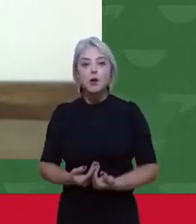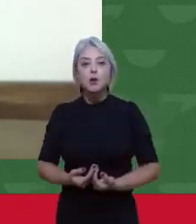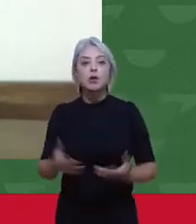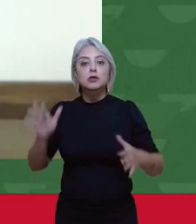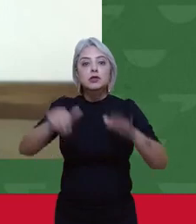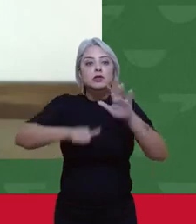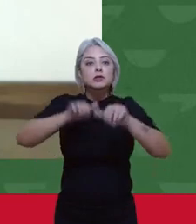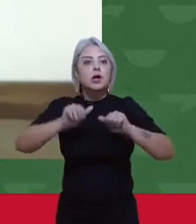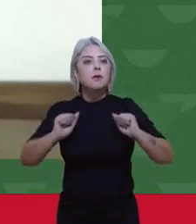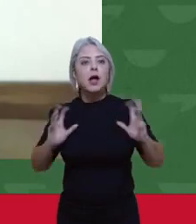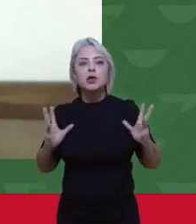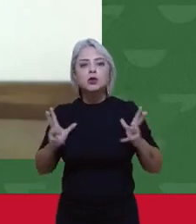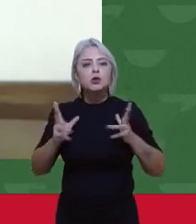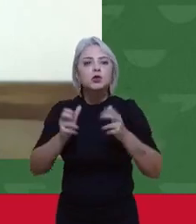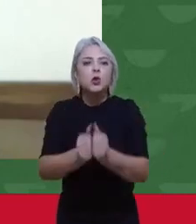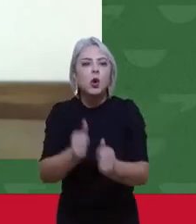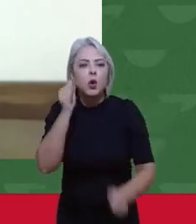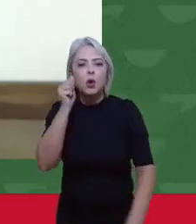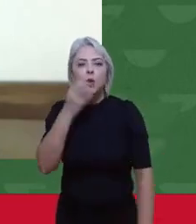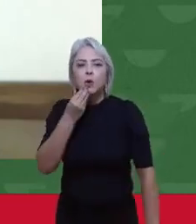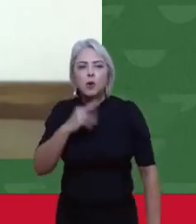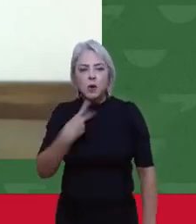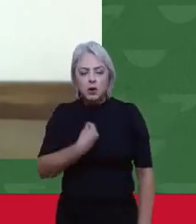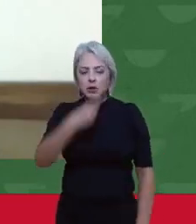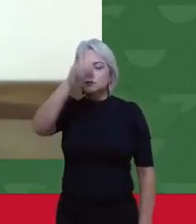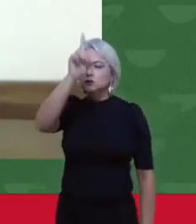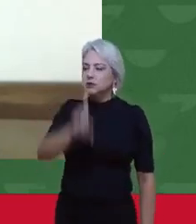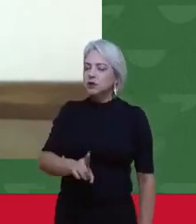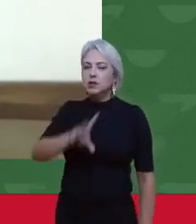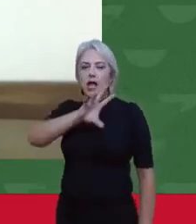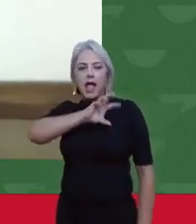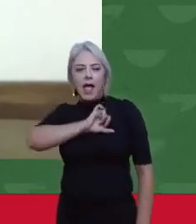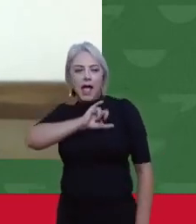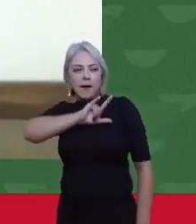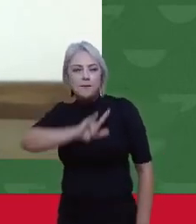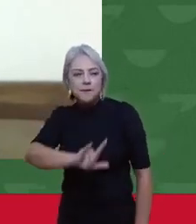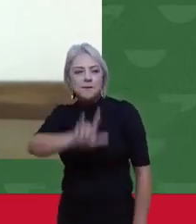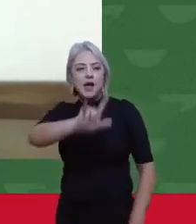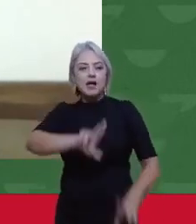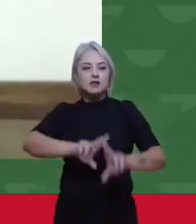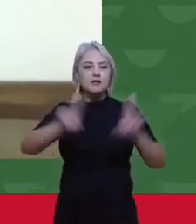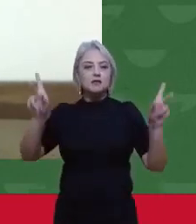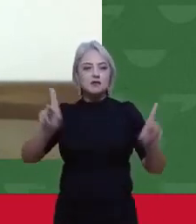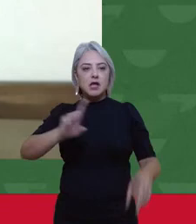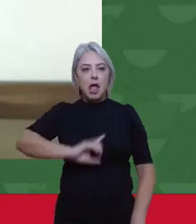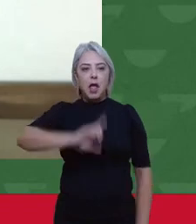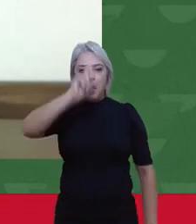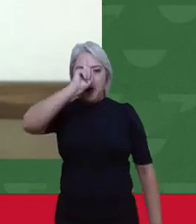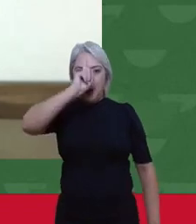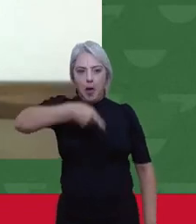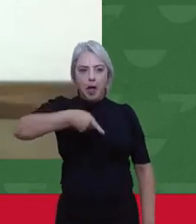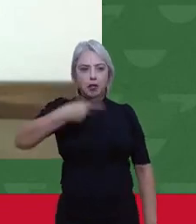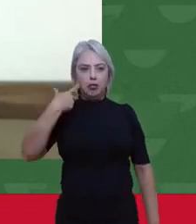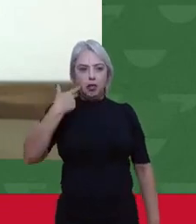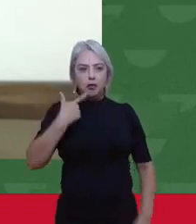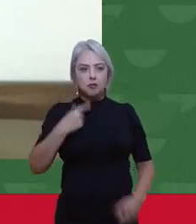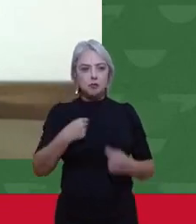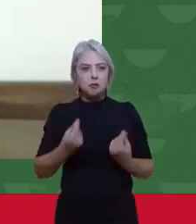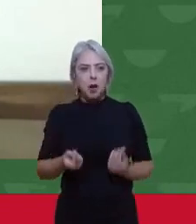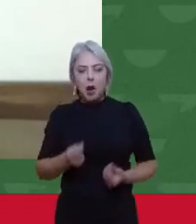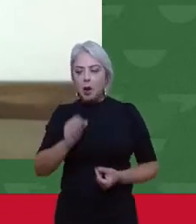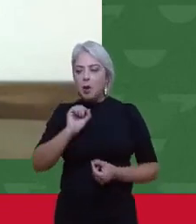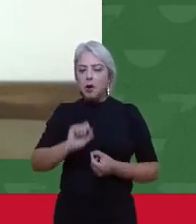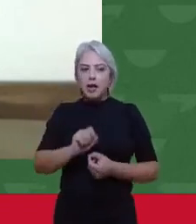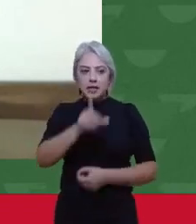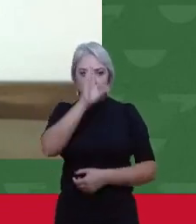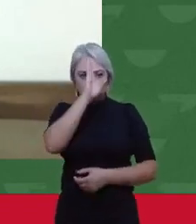a todos e a todas que tem o direito de amar diferente, de não ser heteronormativo, para que a gente